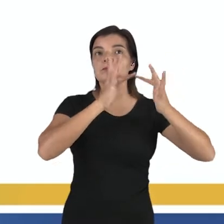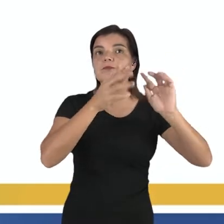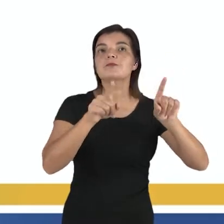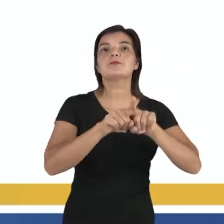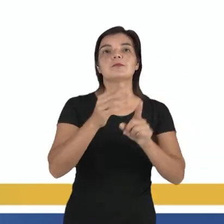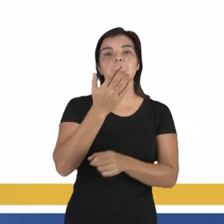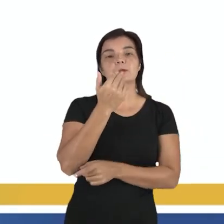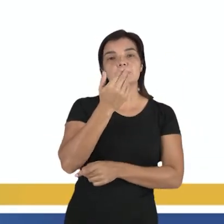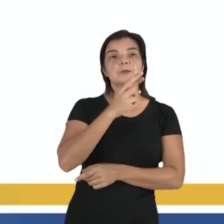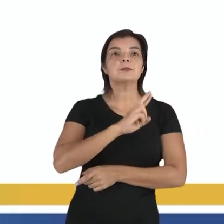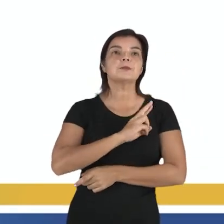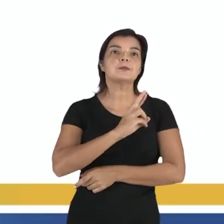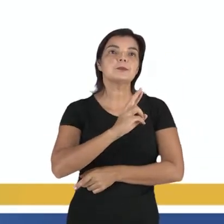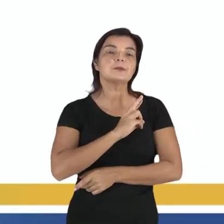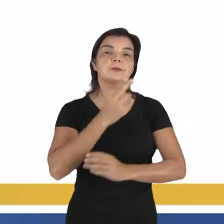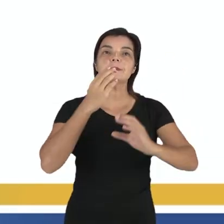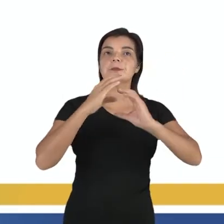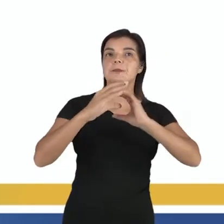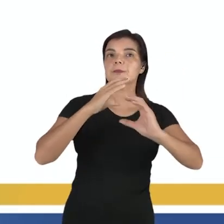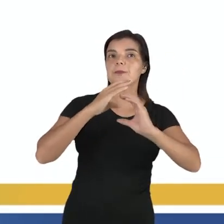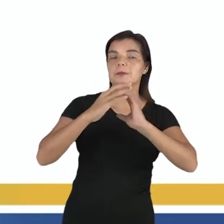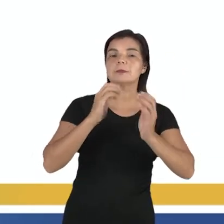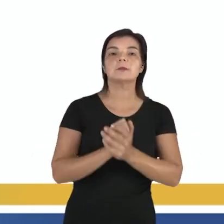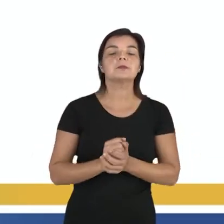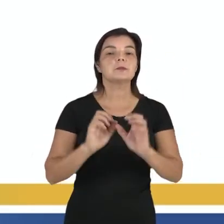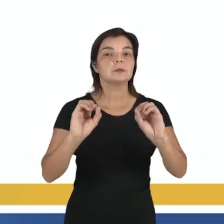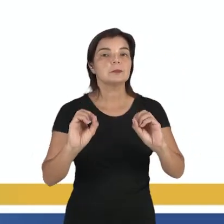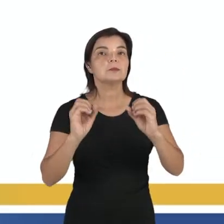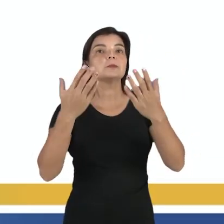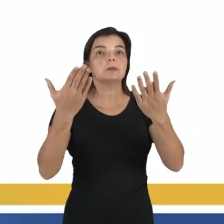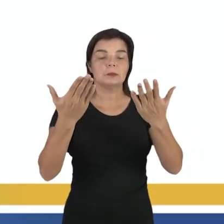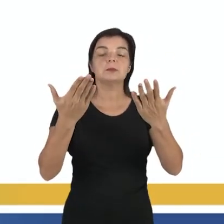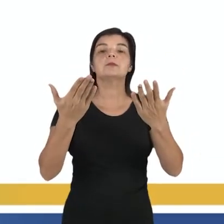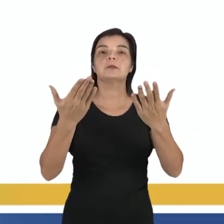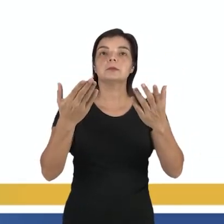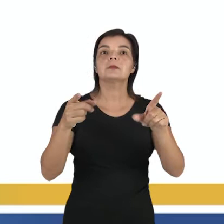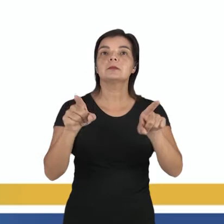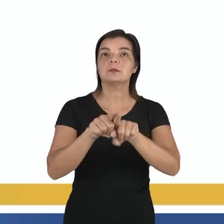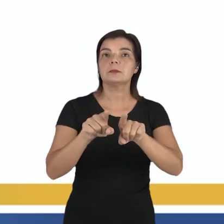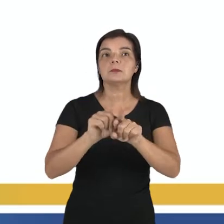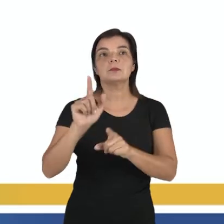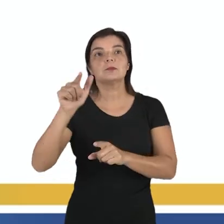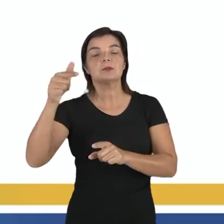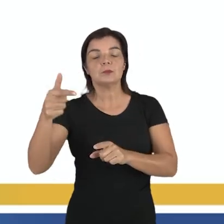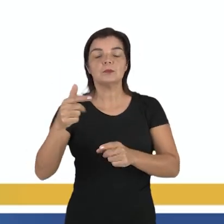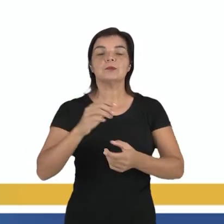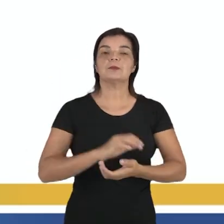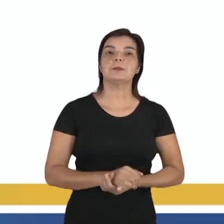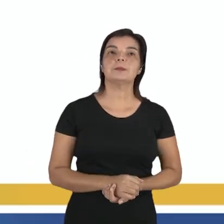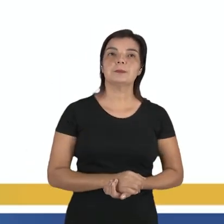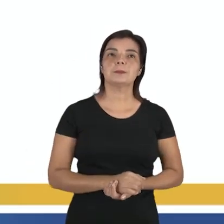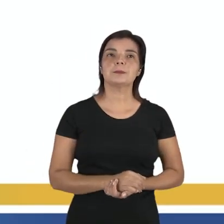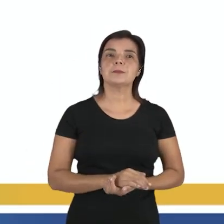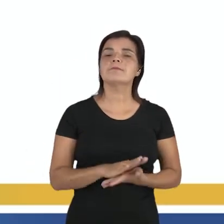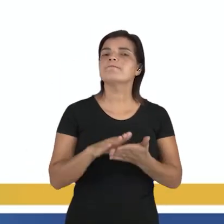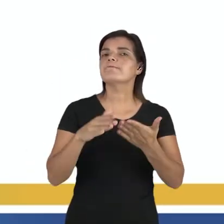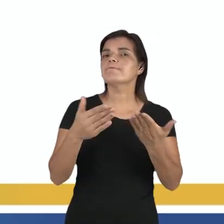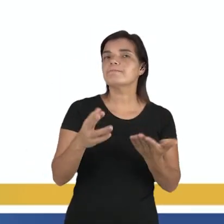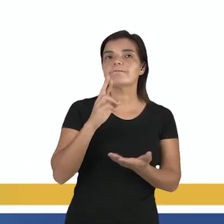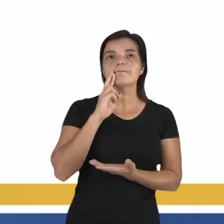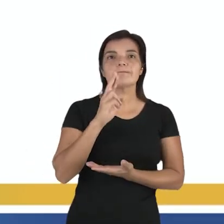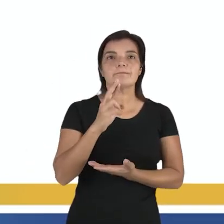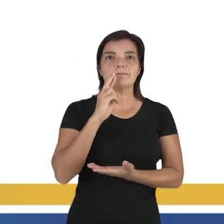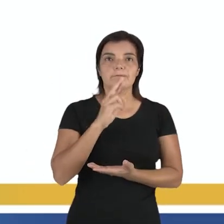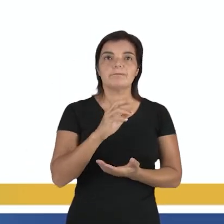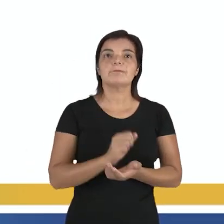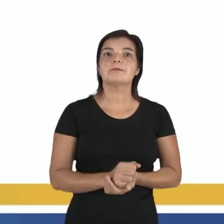extensão territorial favorece essas diversidades culturais, climáticas e até mesmo econômicas do nosso país.